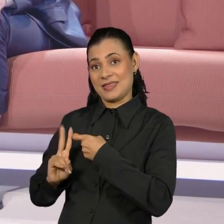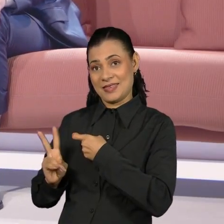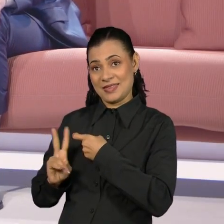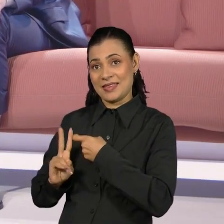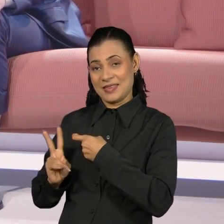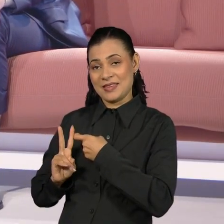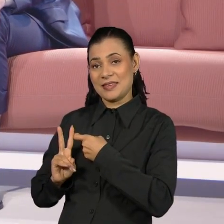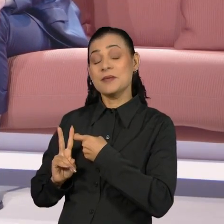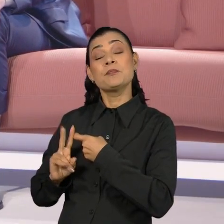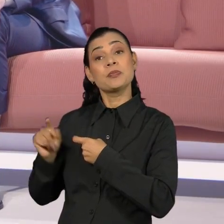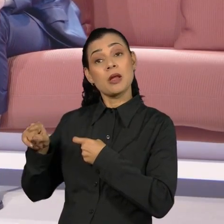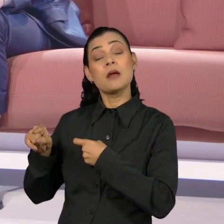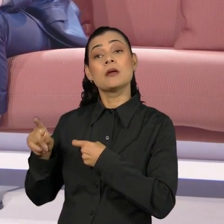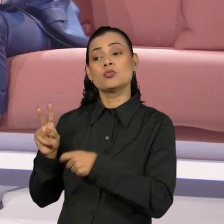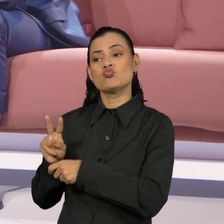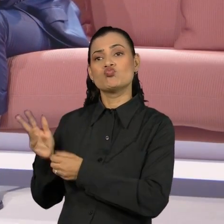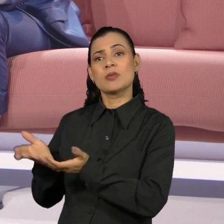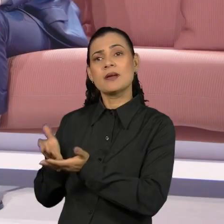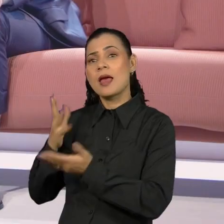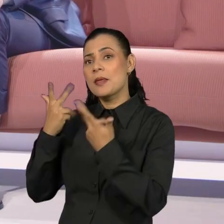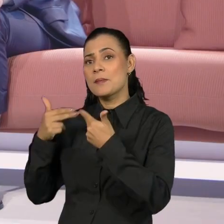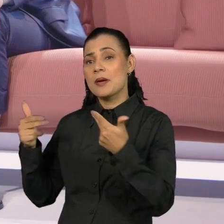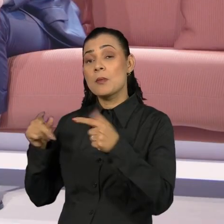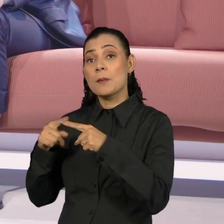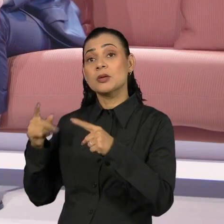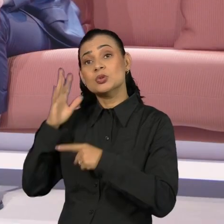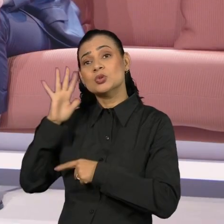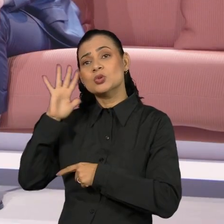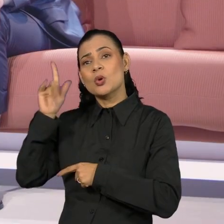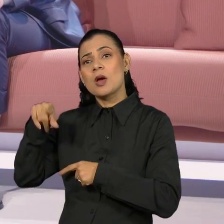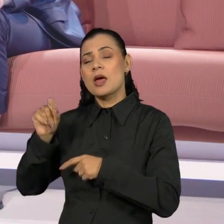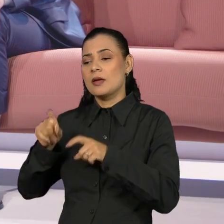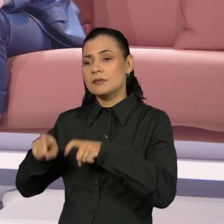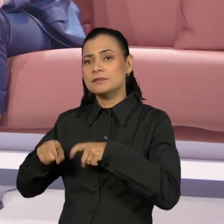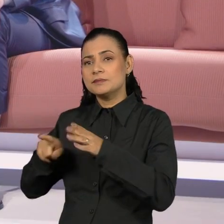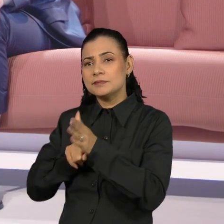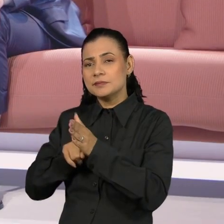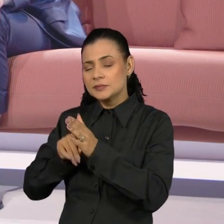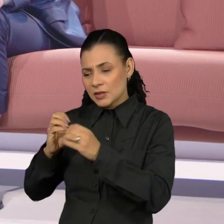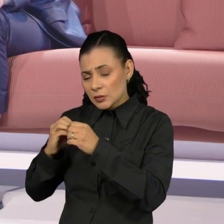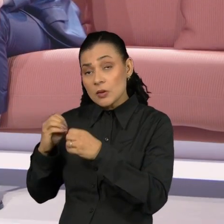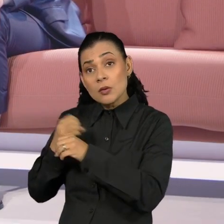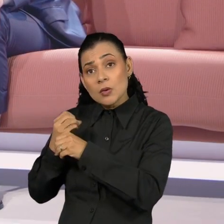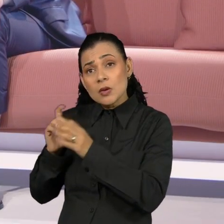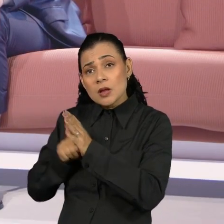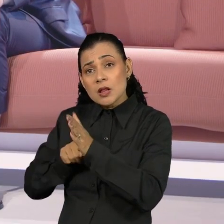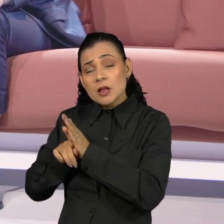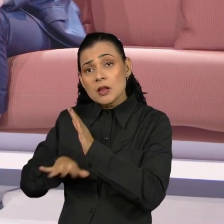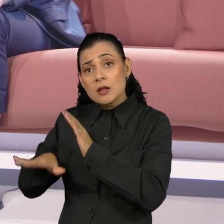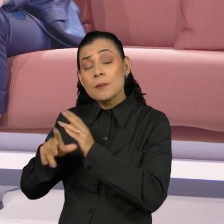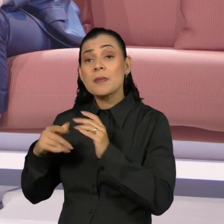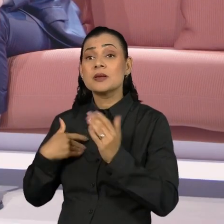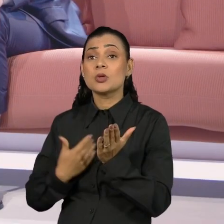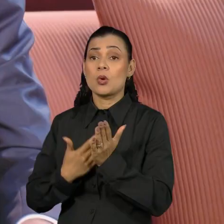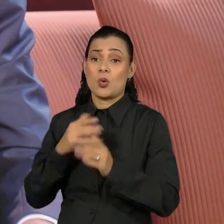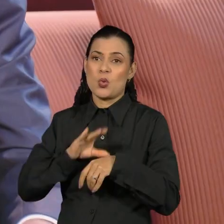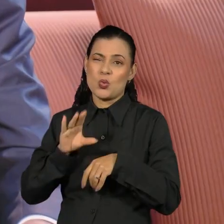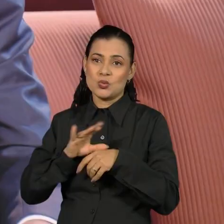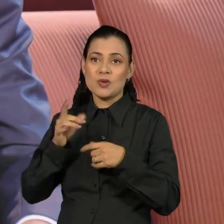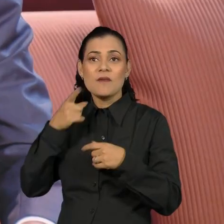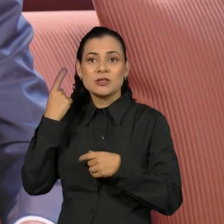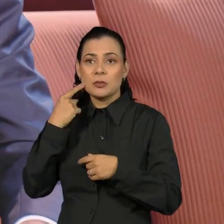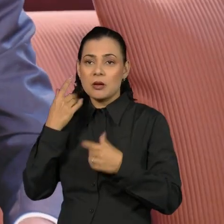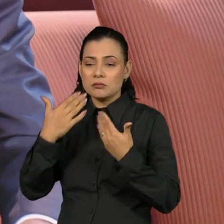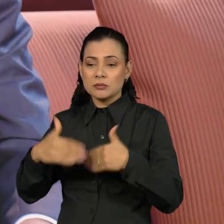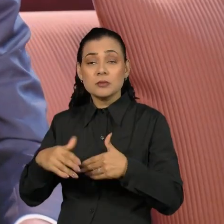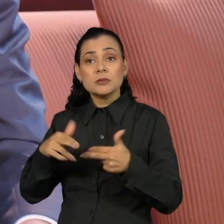fazer agronomia, estudar agronomia. Mas no período de cursinho comecei a namorar uma menina que o pai